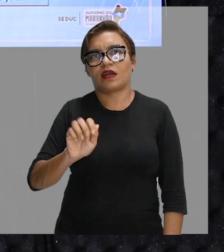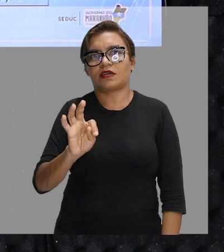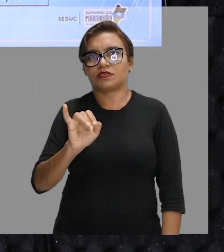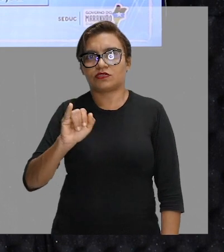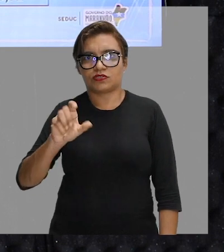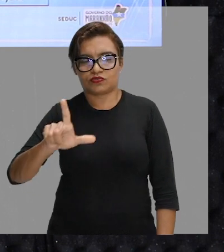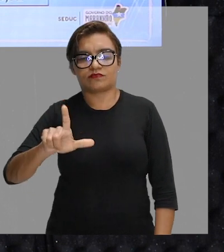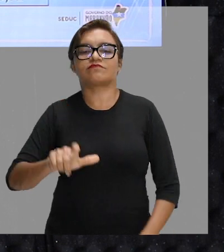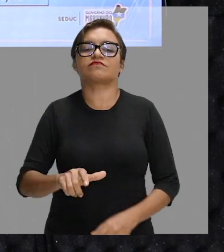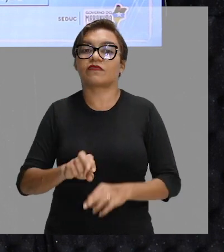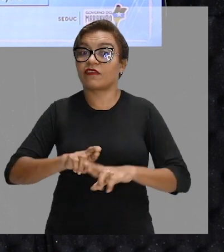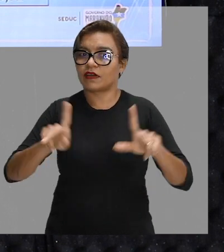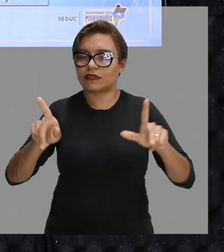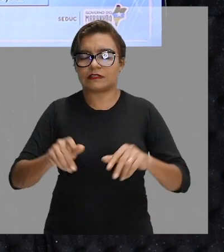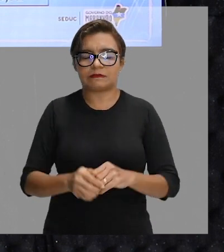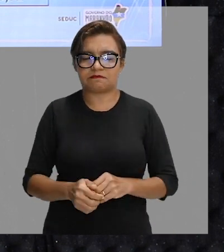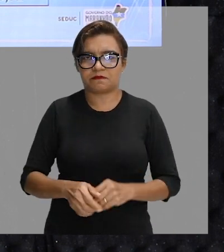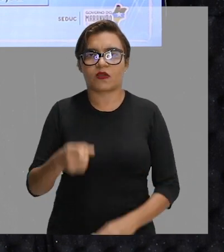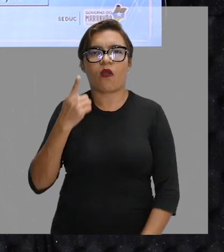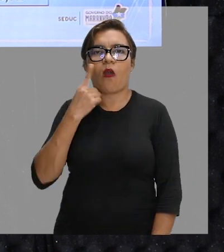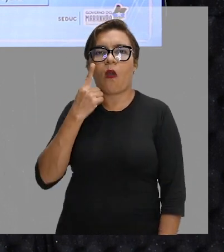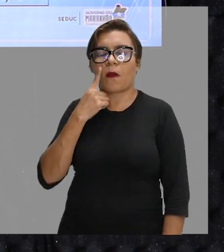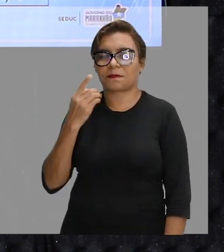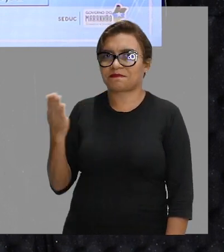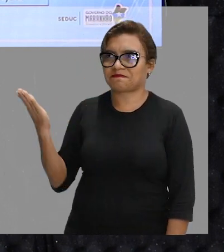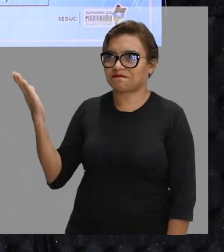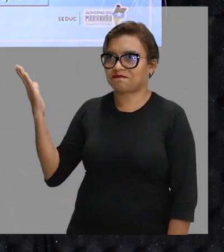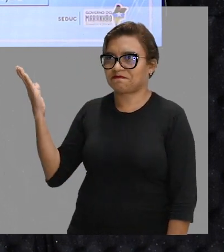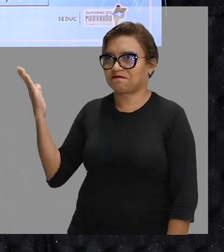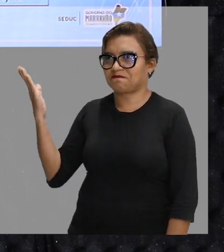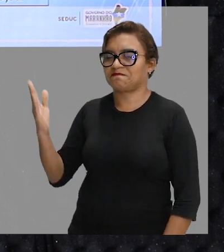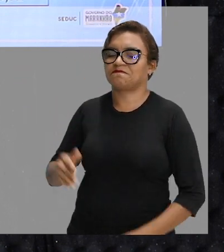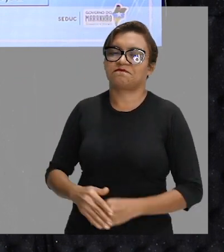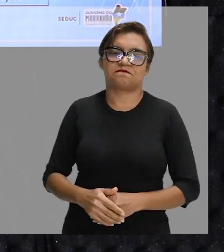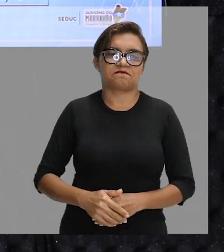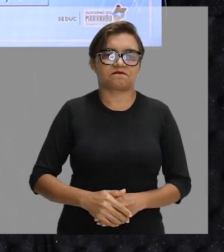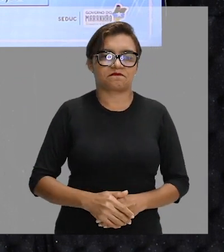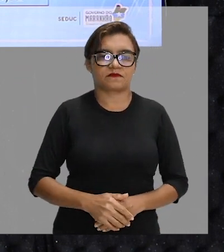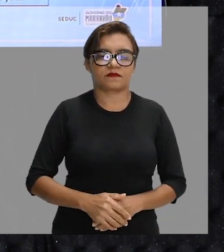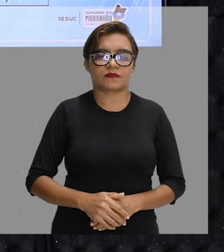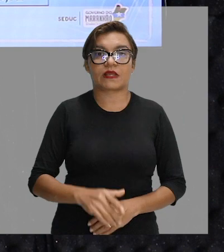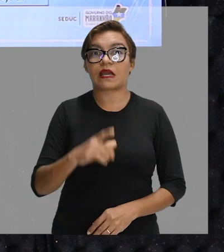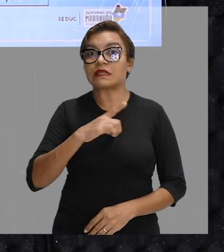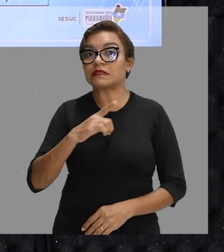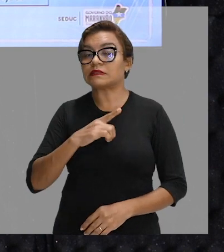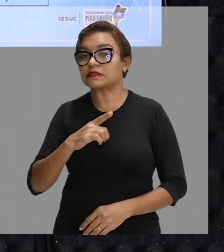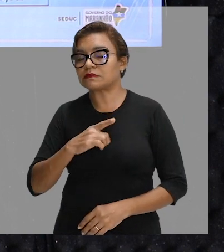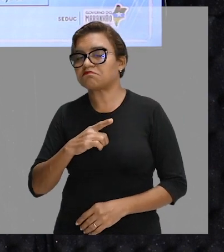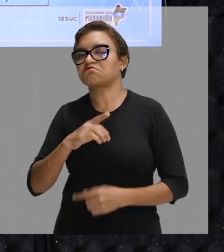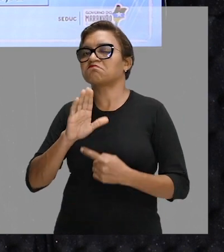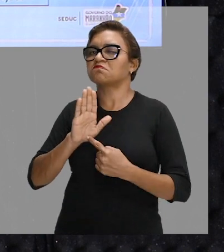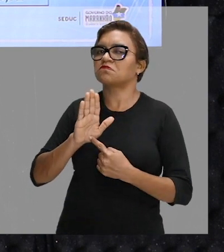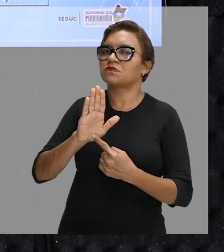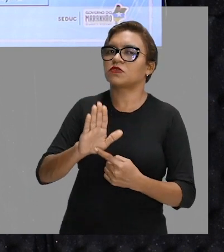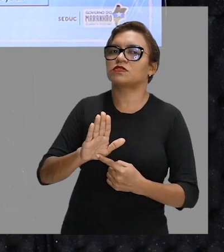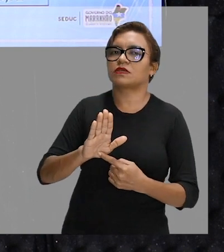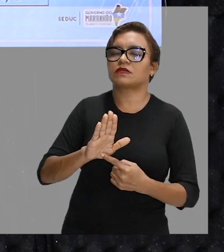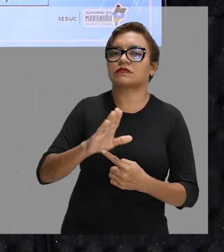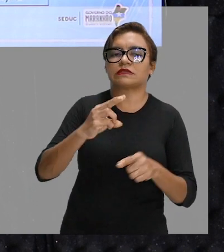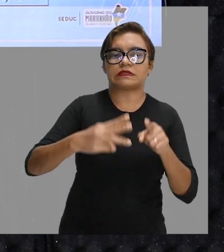Vamos ver isso matematicamente. Vamos aqui, ó. Então, nós temos aqui